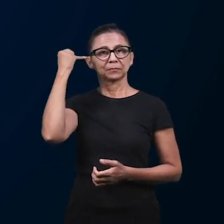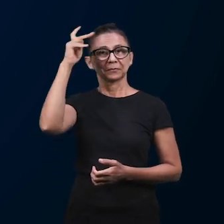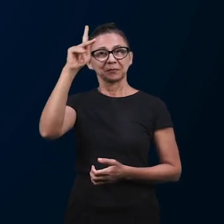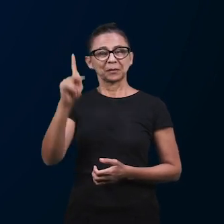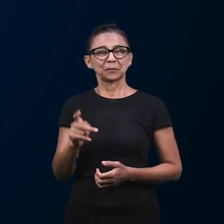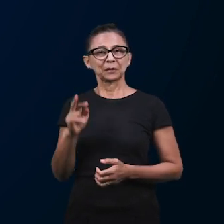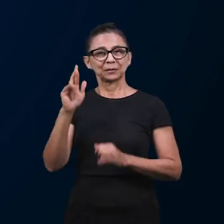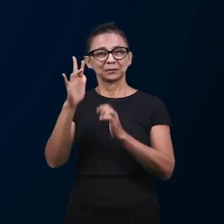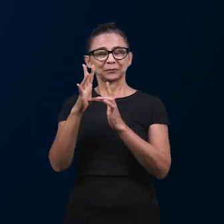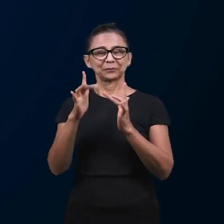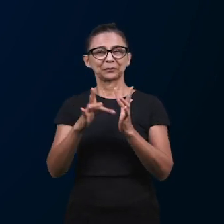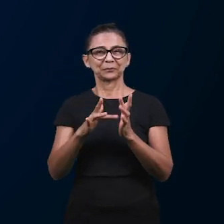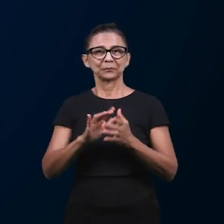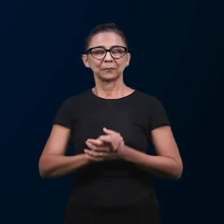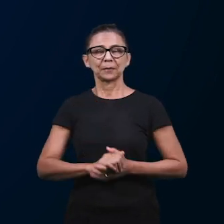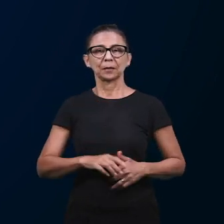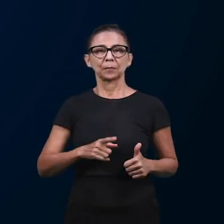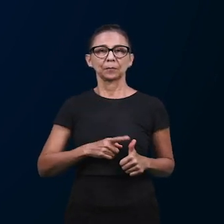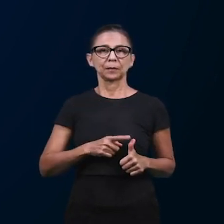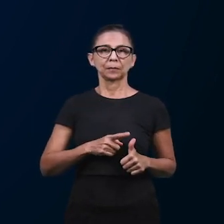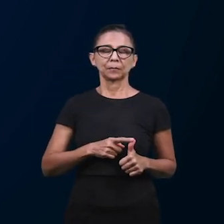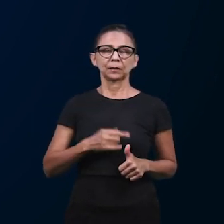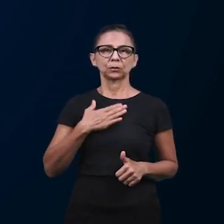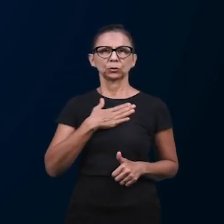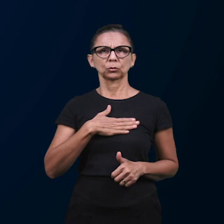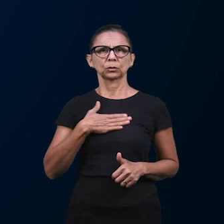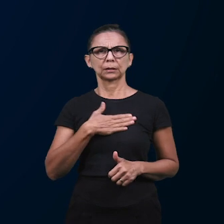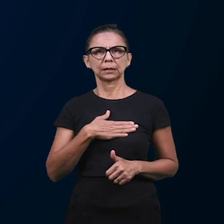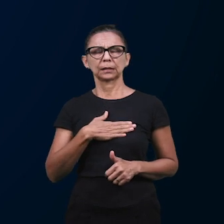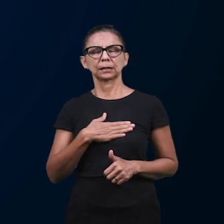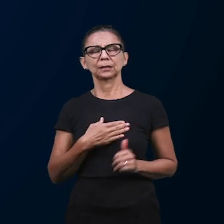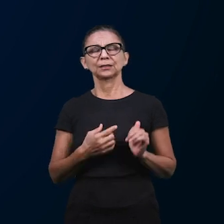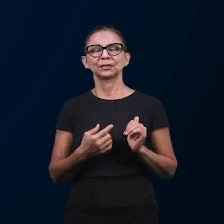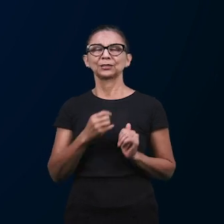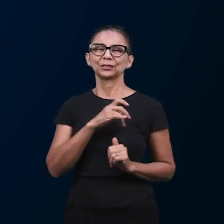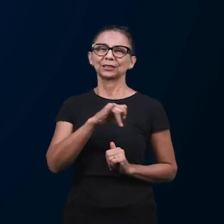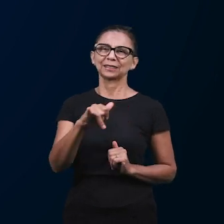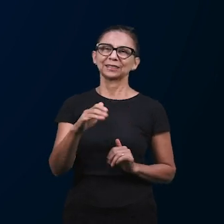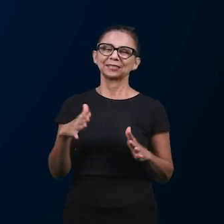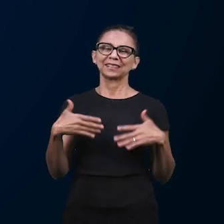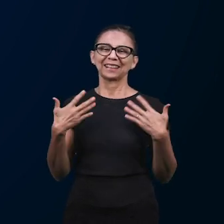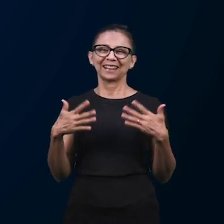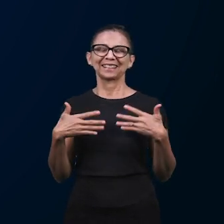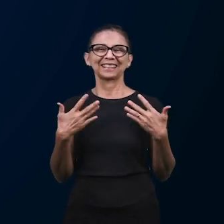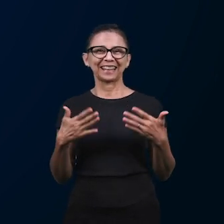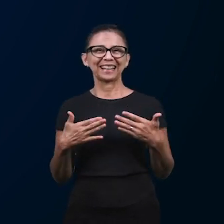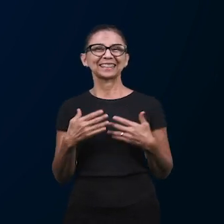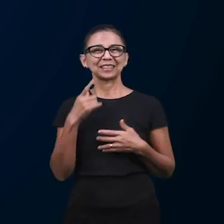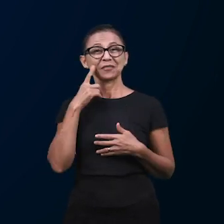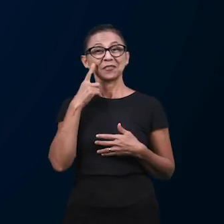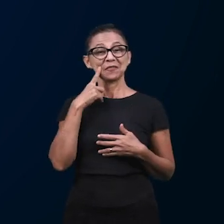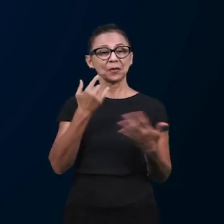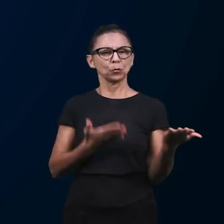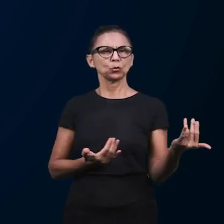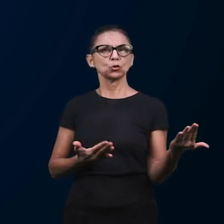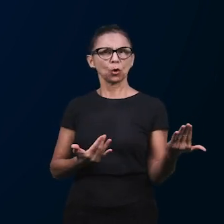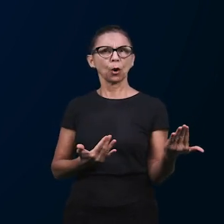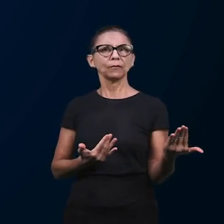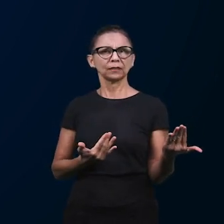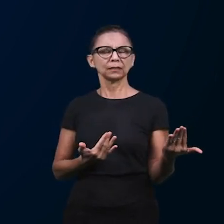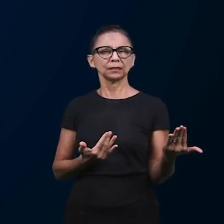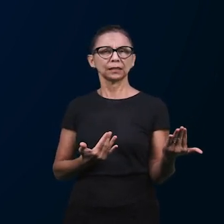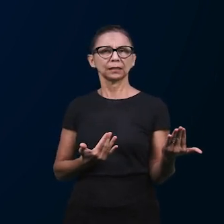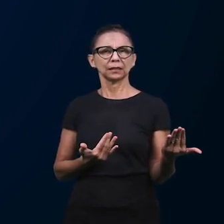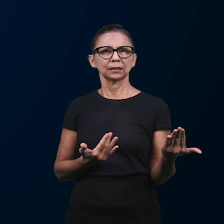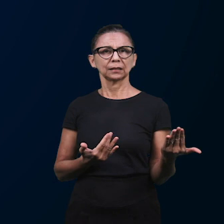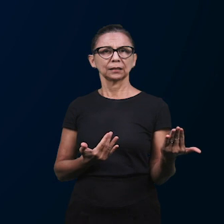paz do Senhor Jesus. Primeiramente, nós gostaríamos de externar nossa alegria por ver os nossos jovens envolvidos